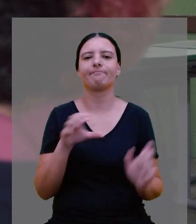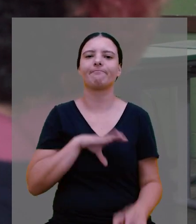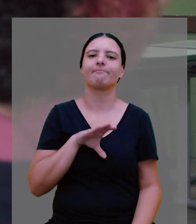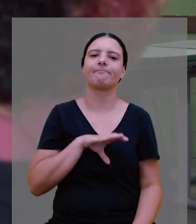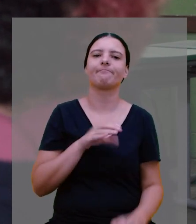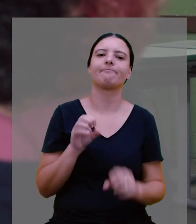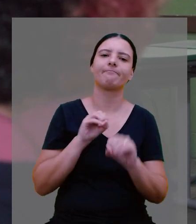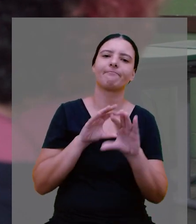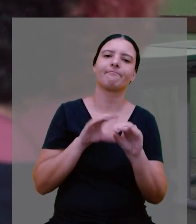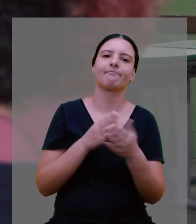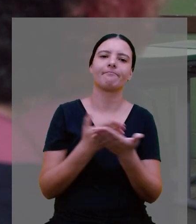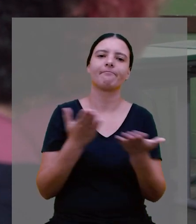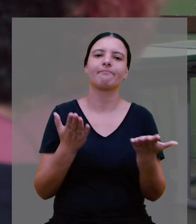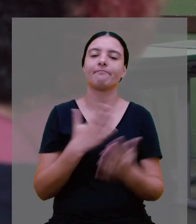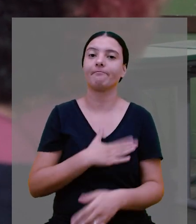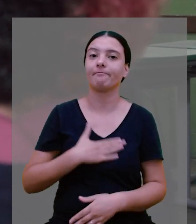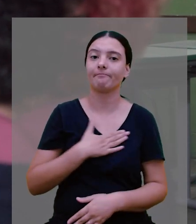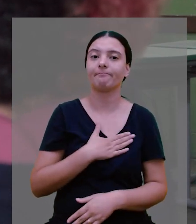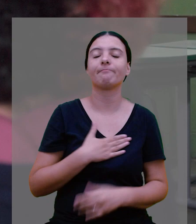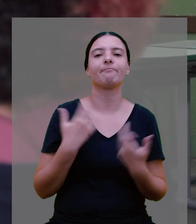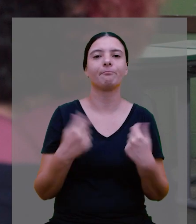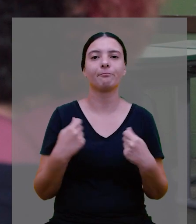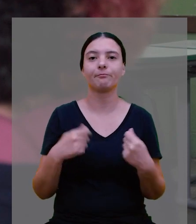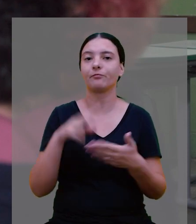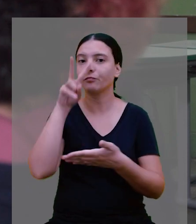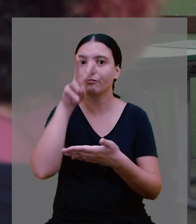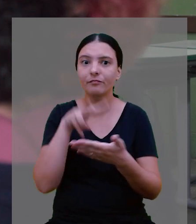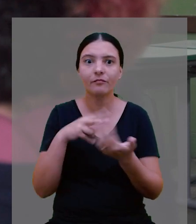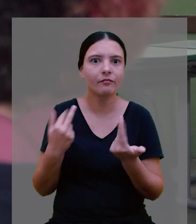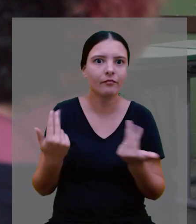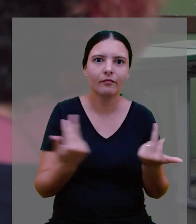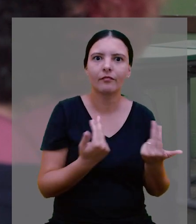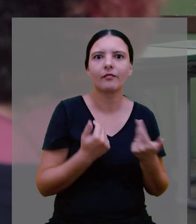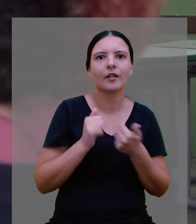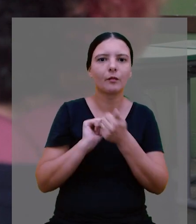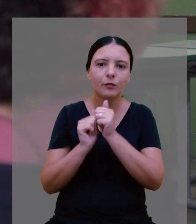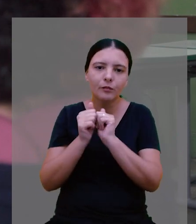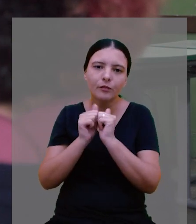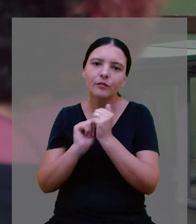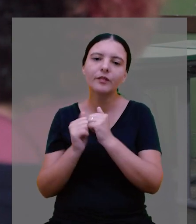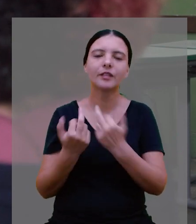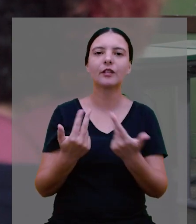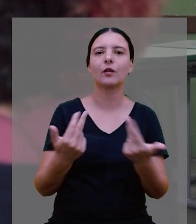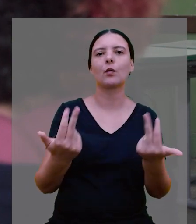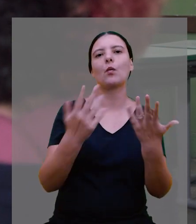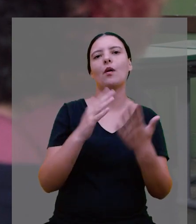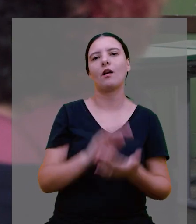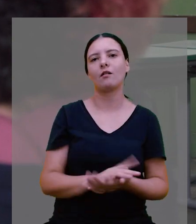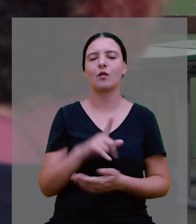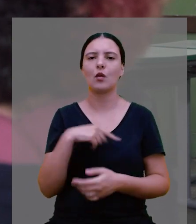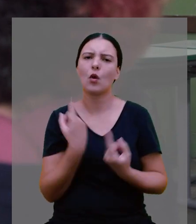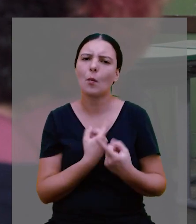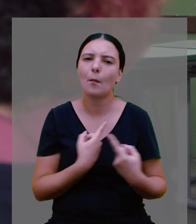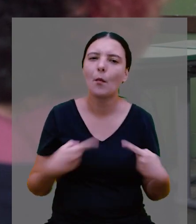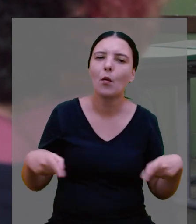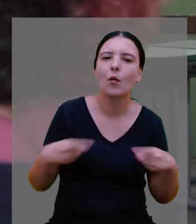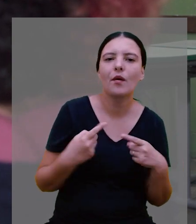português. Para vocês gostarem da leitura, vocês têm que se entregar à leitura igual a gente se entrega ao beijo. Igual a gente se entrega à